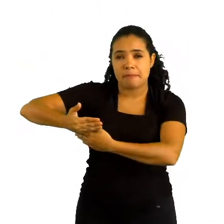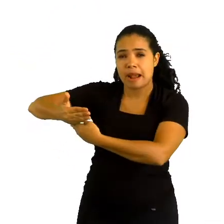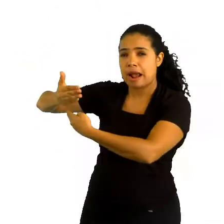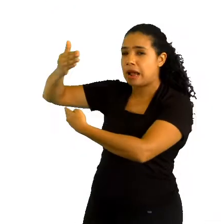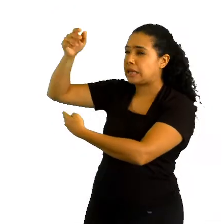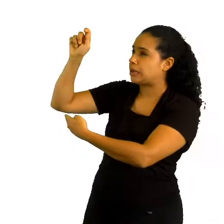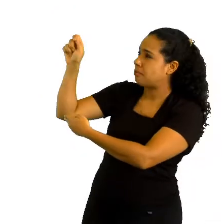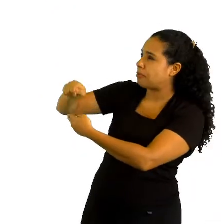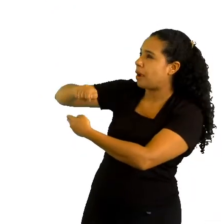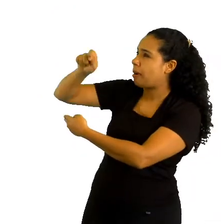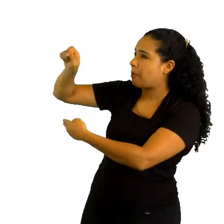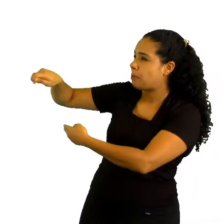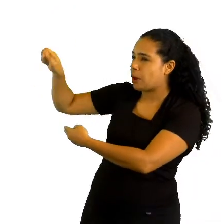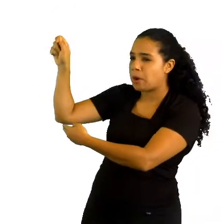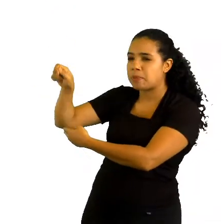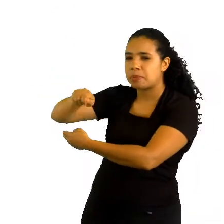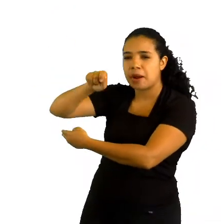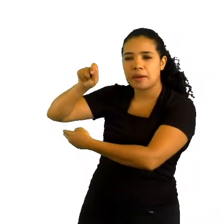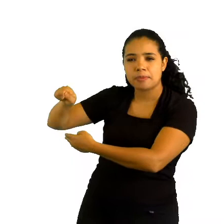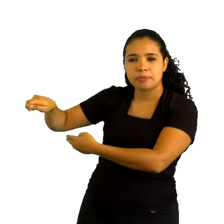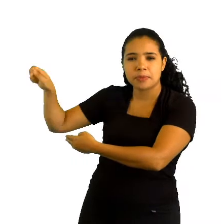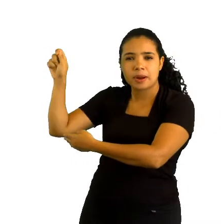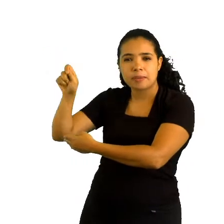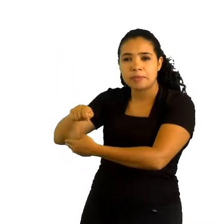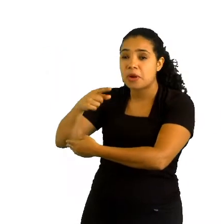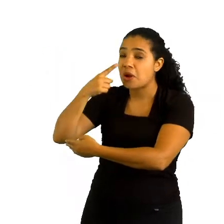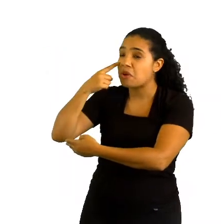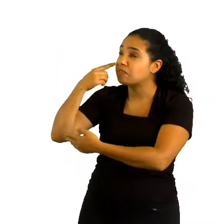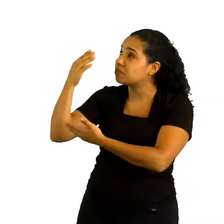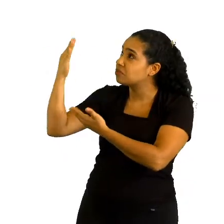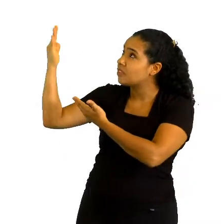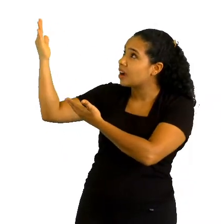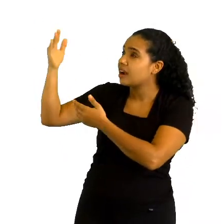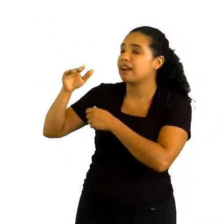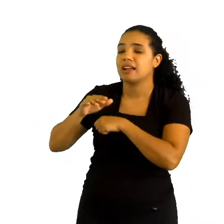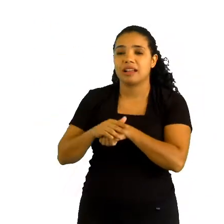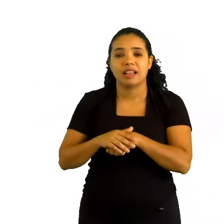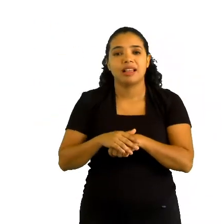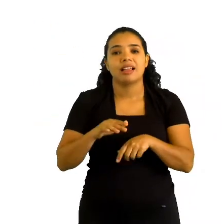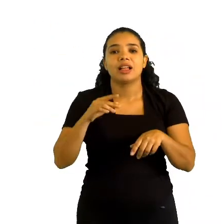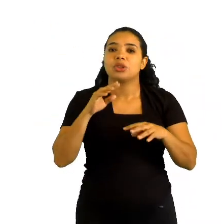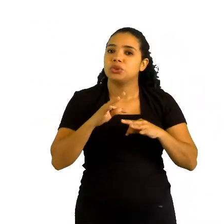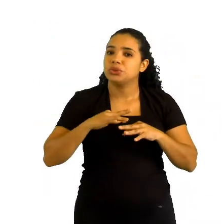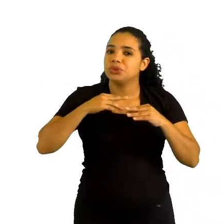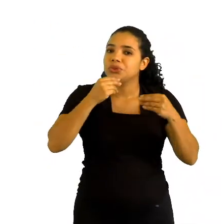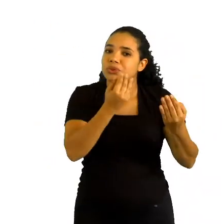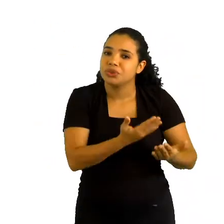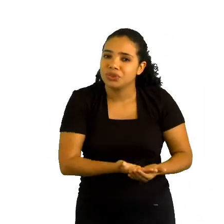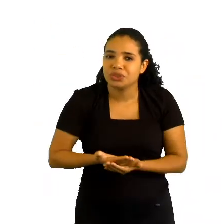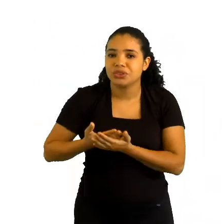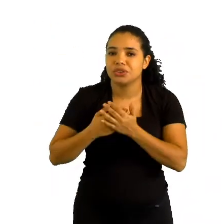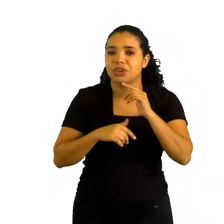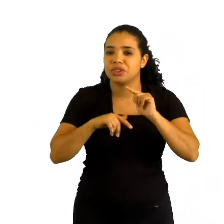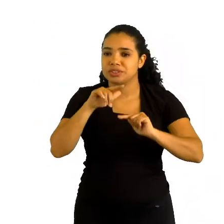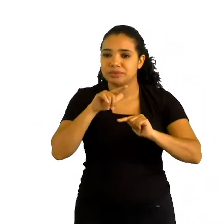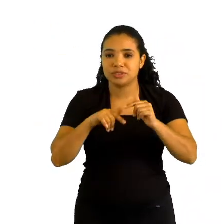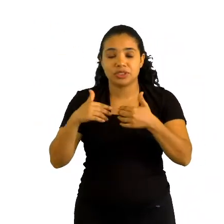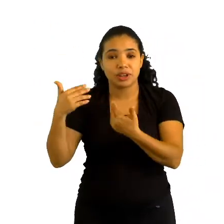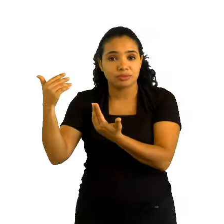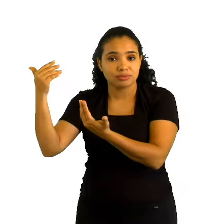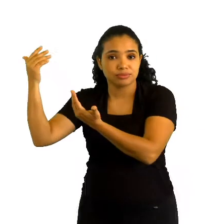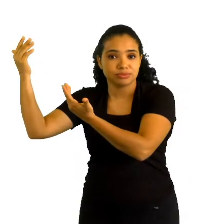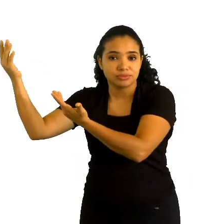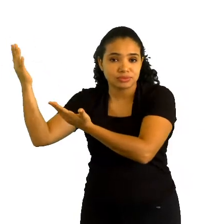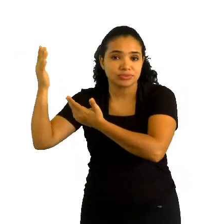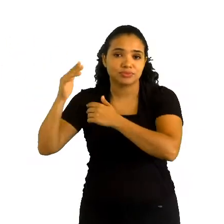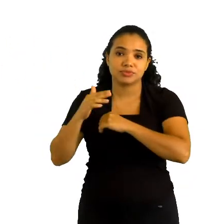deixou alguns riscos em ossos. Então tudo isso é estudado e a partir desses objetos, desses artefatos que foram deixados